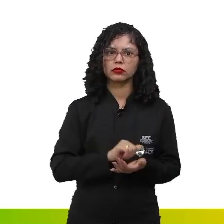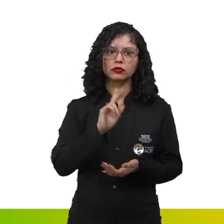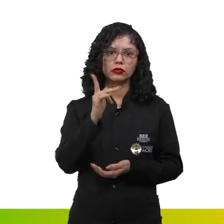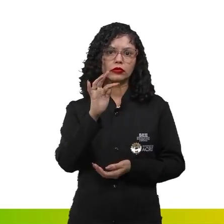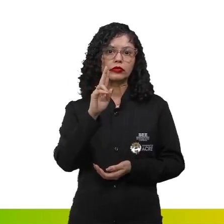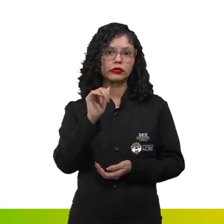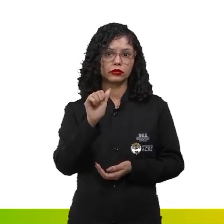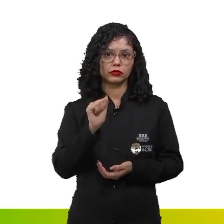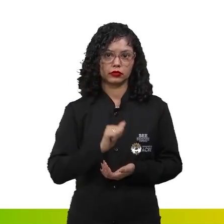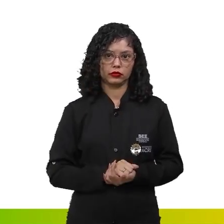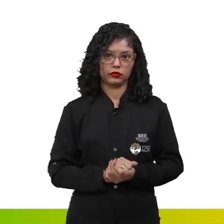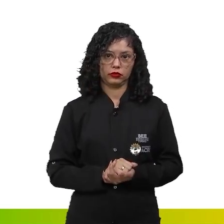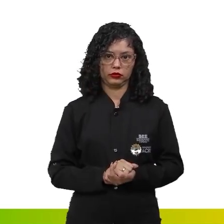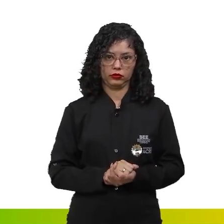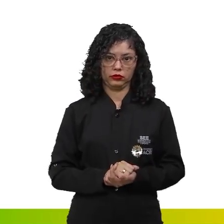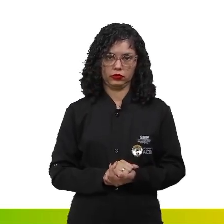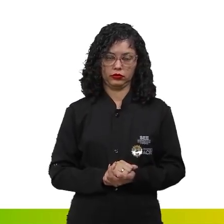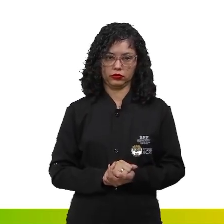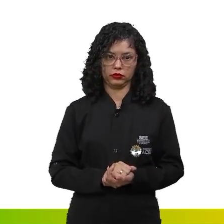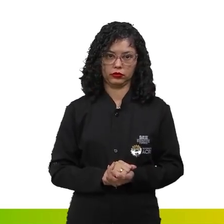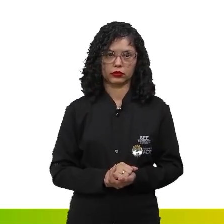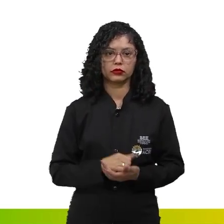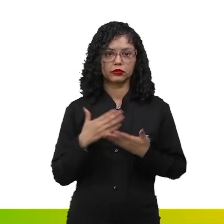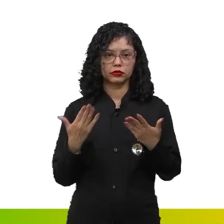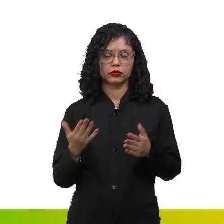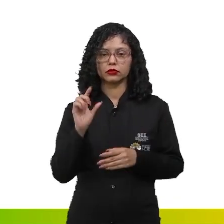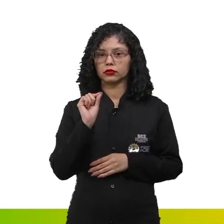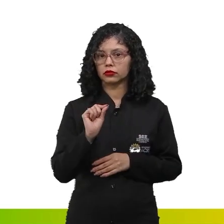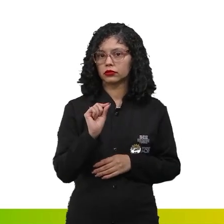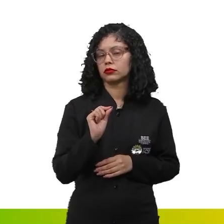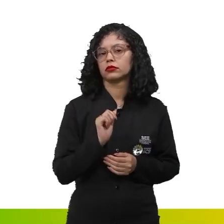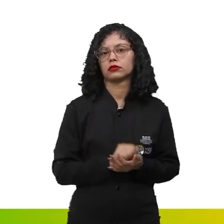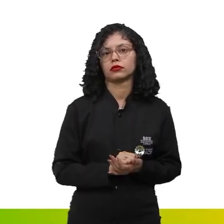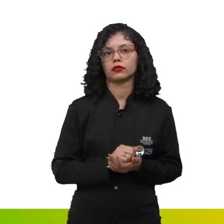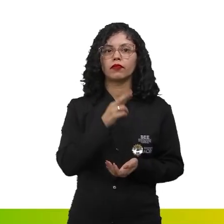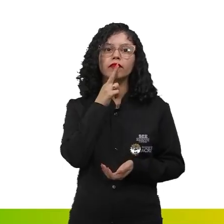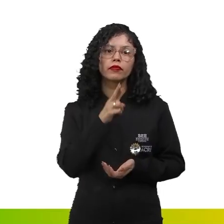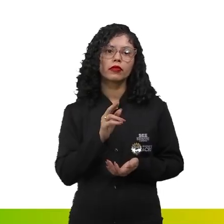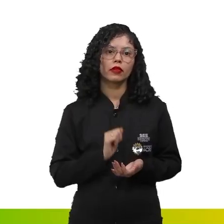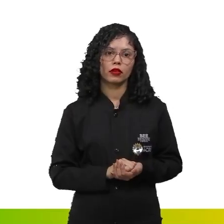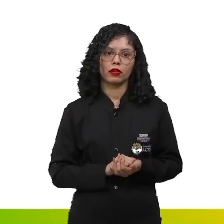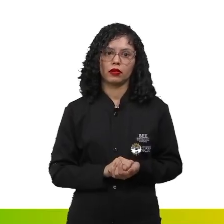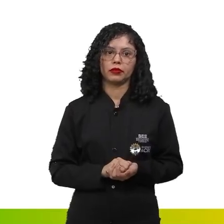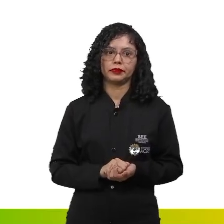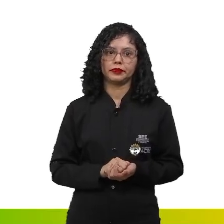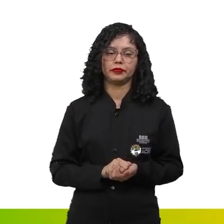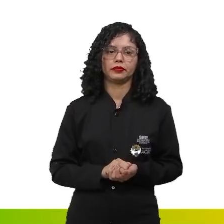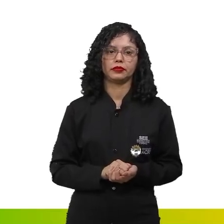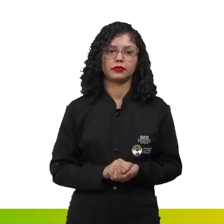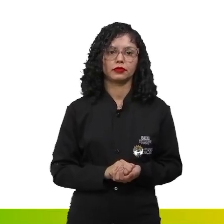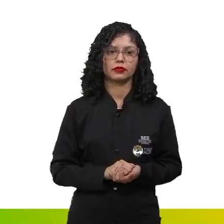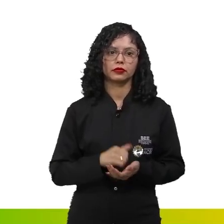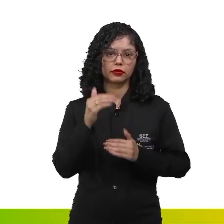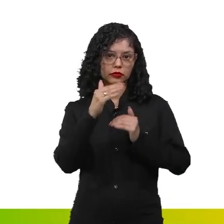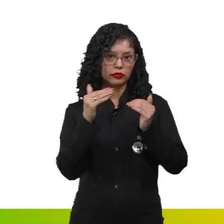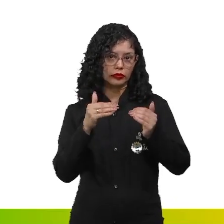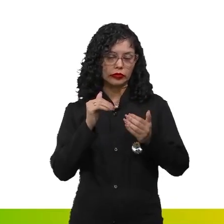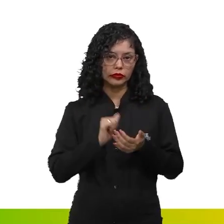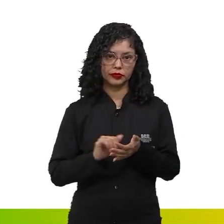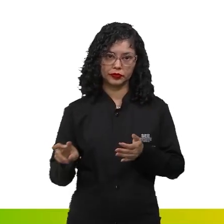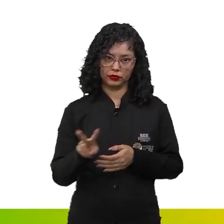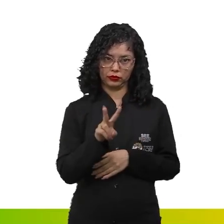quantia reais que Heloísa receberá? Vamos lá, nós vamos ter que fazer o cálculo de todos